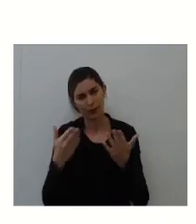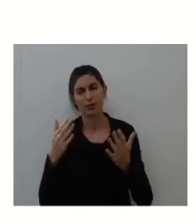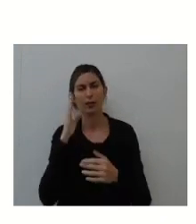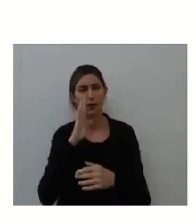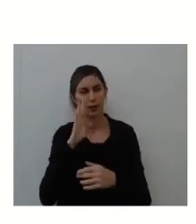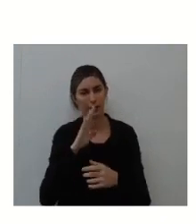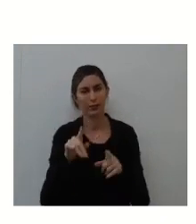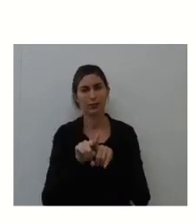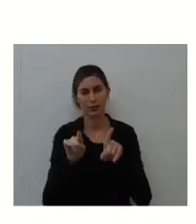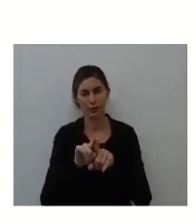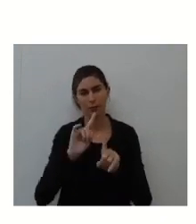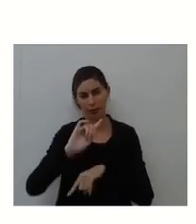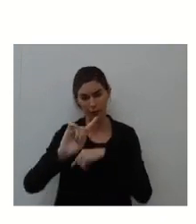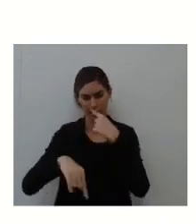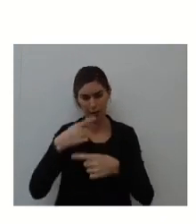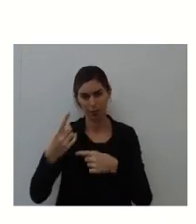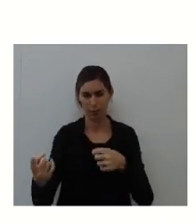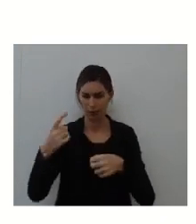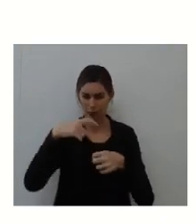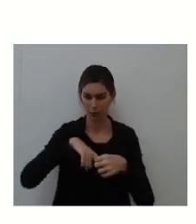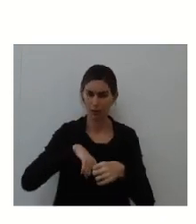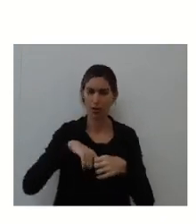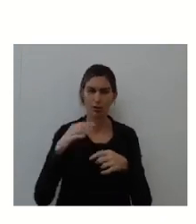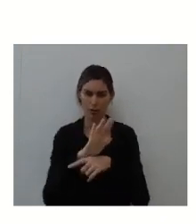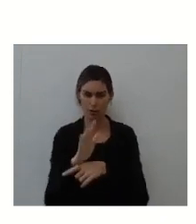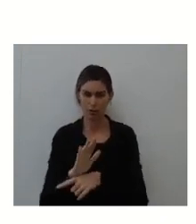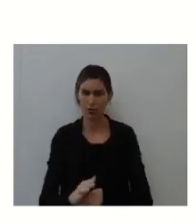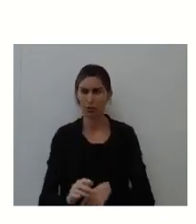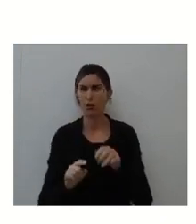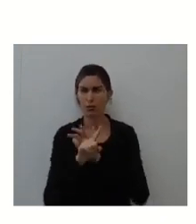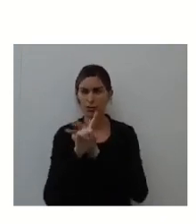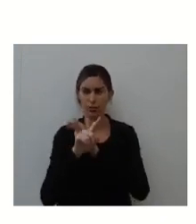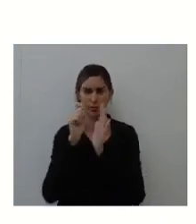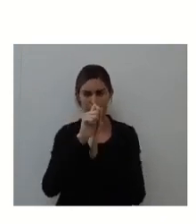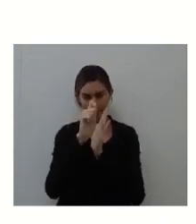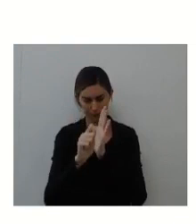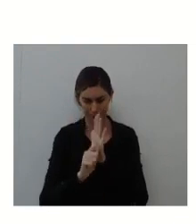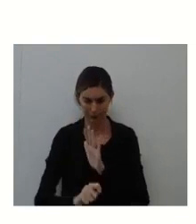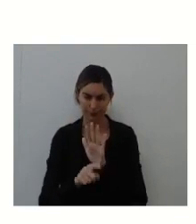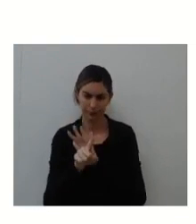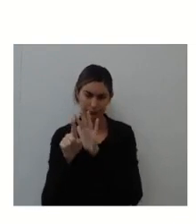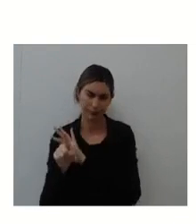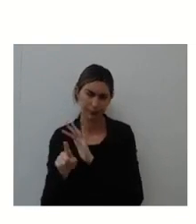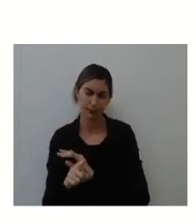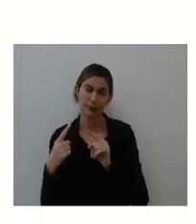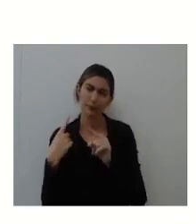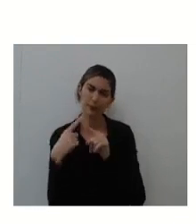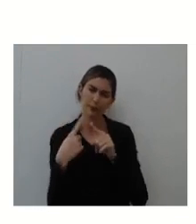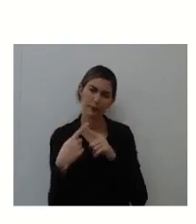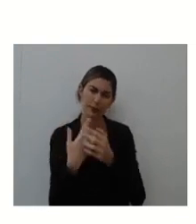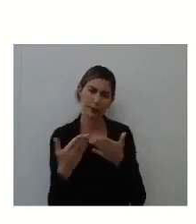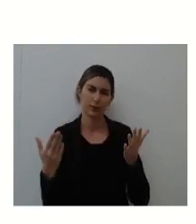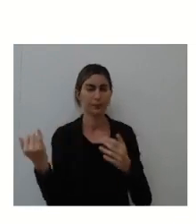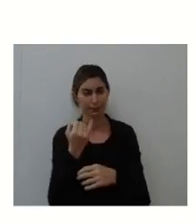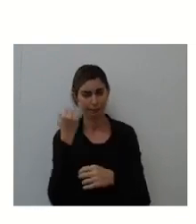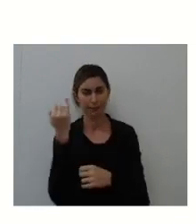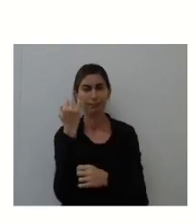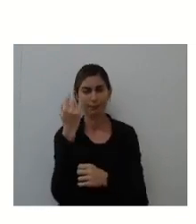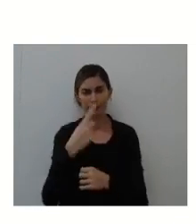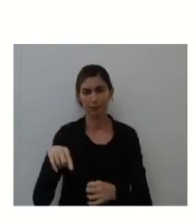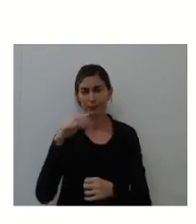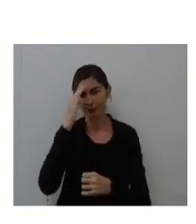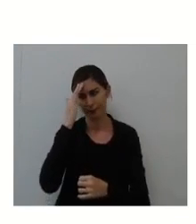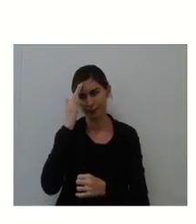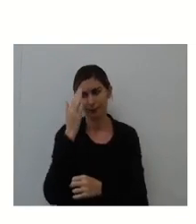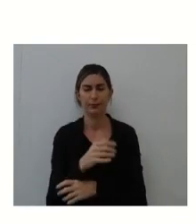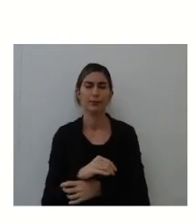legal também que depois vocês voltassem o vídeo para anotar essas perguntinhas, viu? porque elas são essenciais para a gente compreender